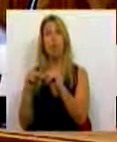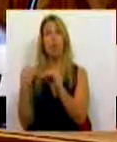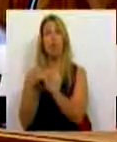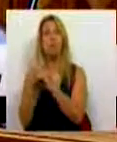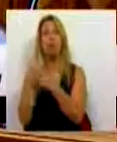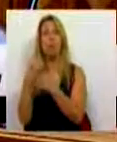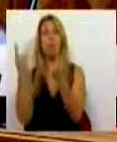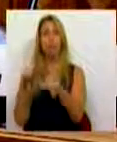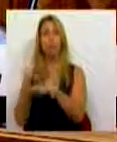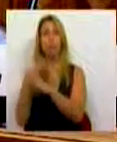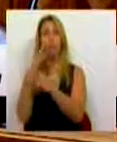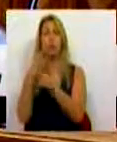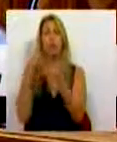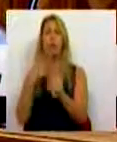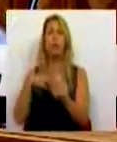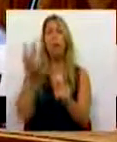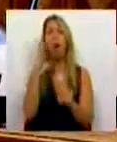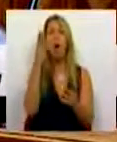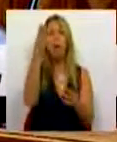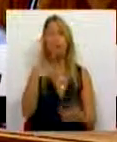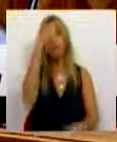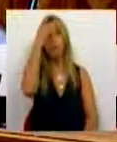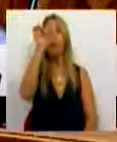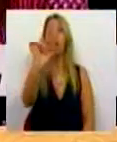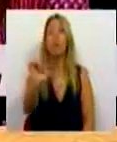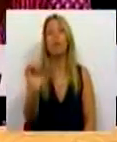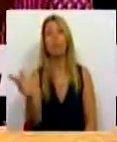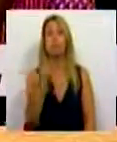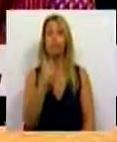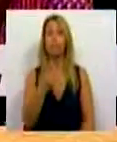pública, para a administração pública. Queria ouvir o seu comentário sobre esta questão. Muito obrigada, Sra. Deputada, para uma intervenção.